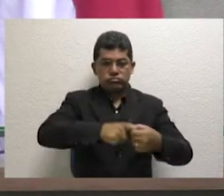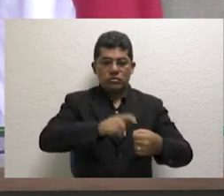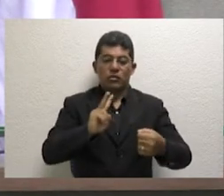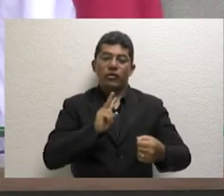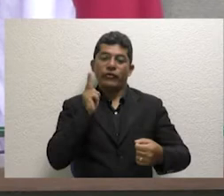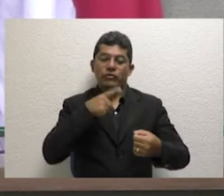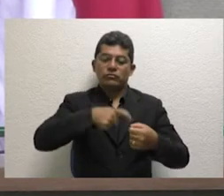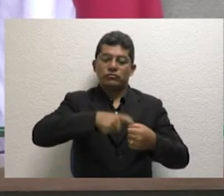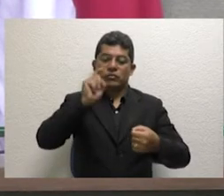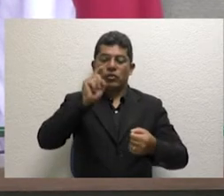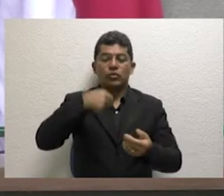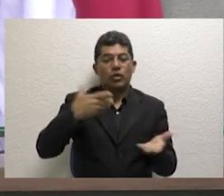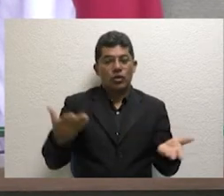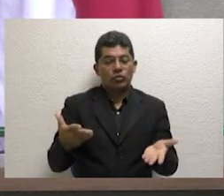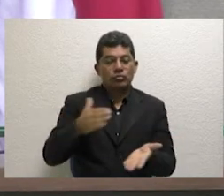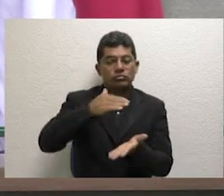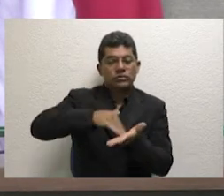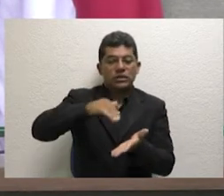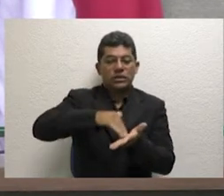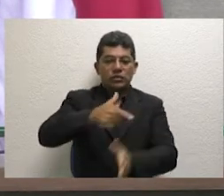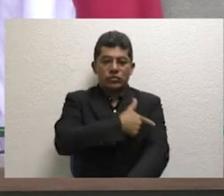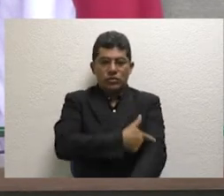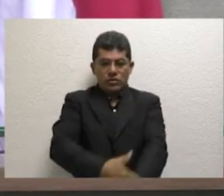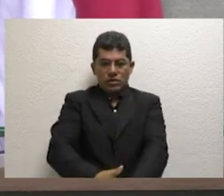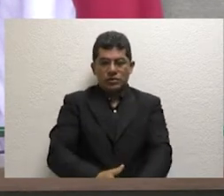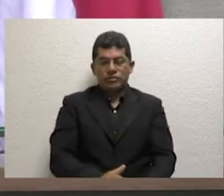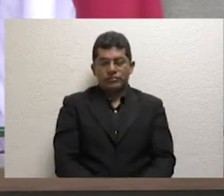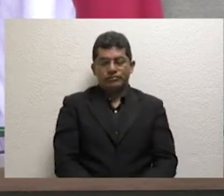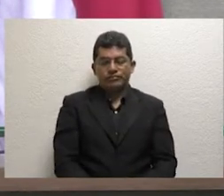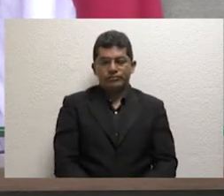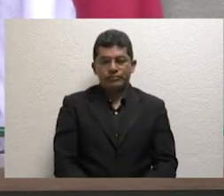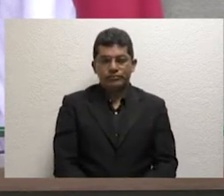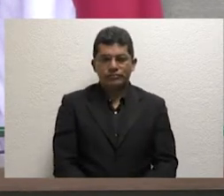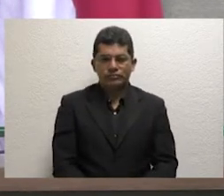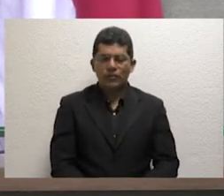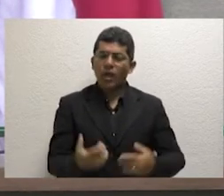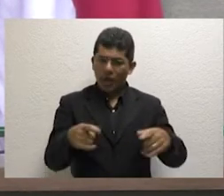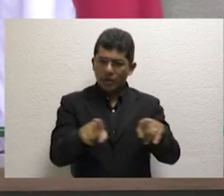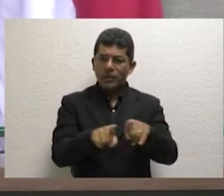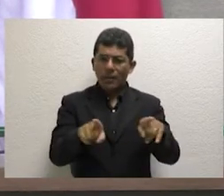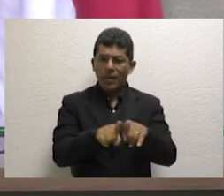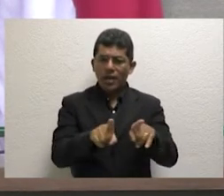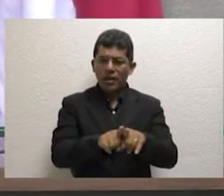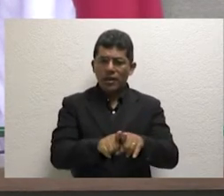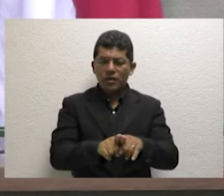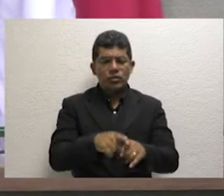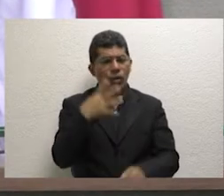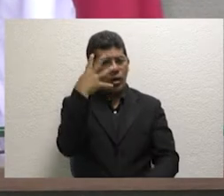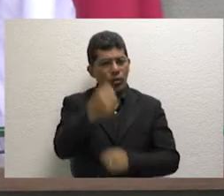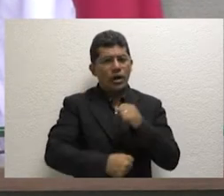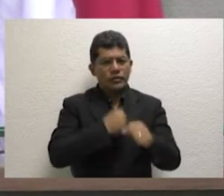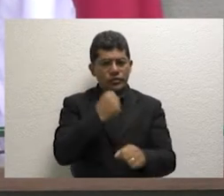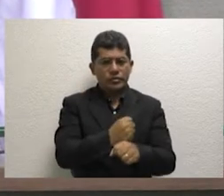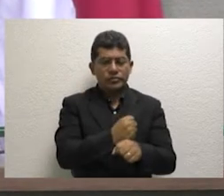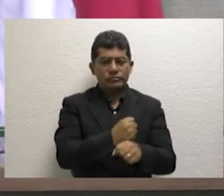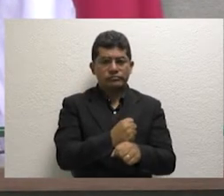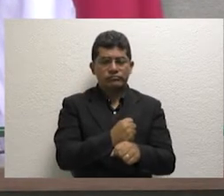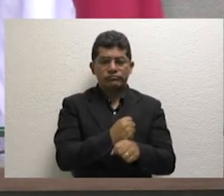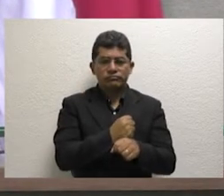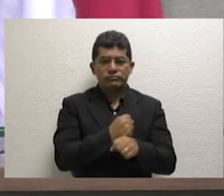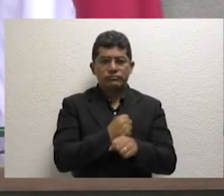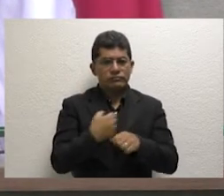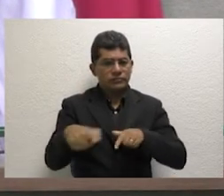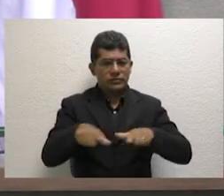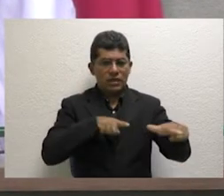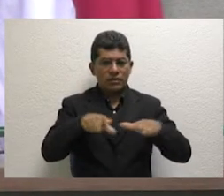para ocupar a função de secretário de educação também estou há quatro anos na função